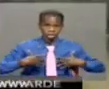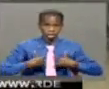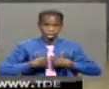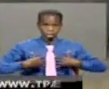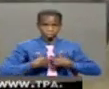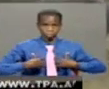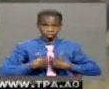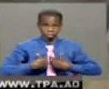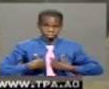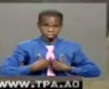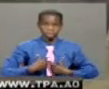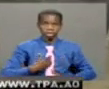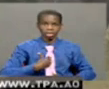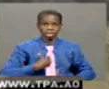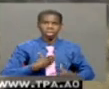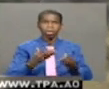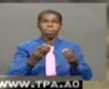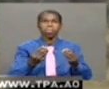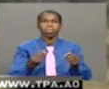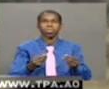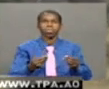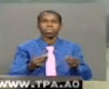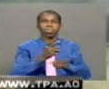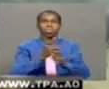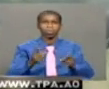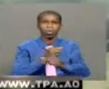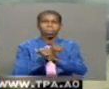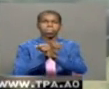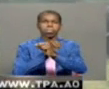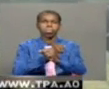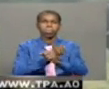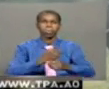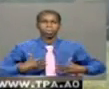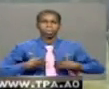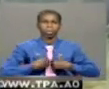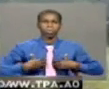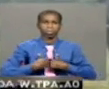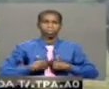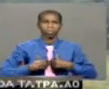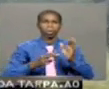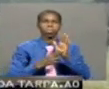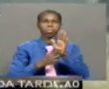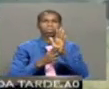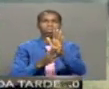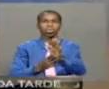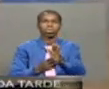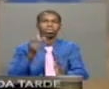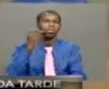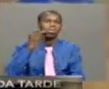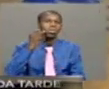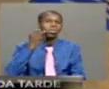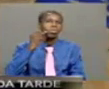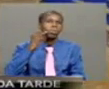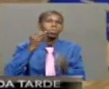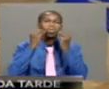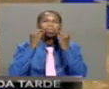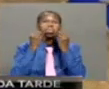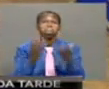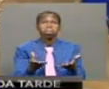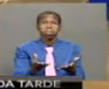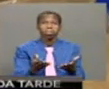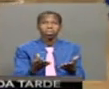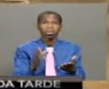fazem parte da área transfronteiriça de conservação do Okavango Zambeze, representando Angola na região da SADC, onde